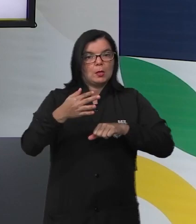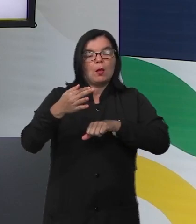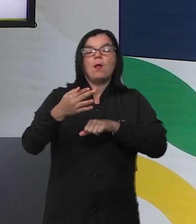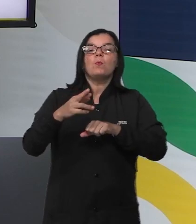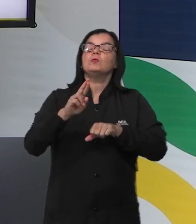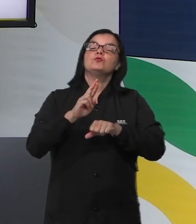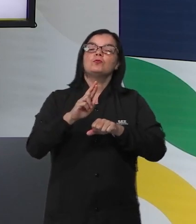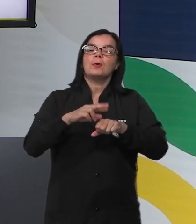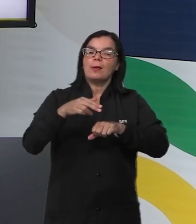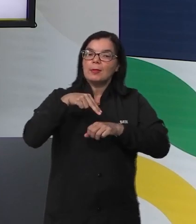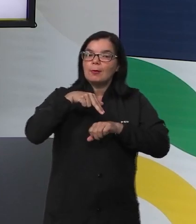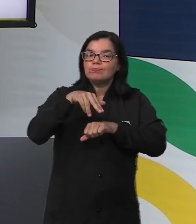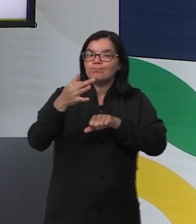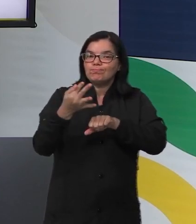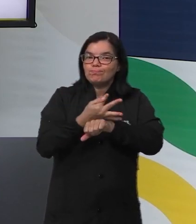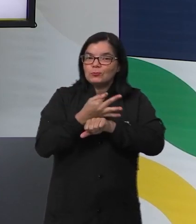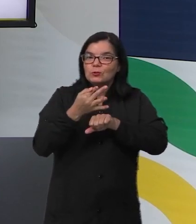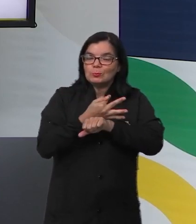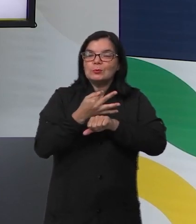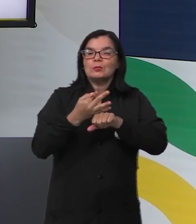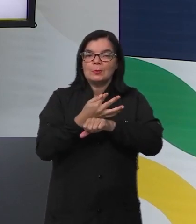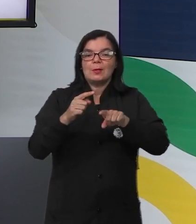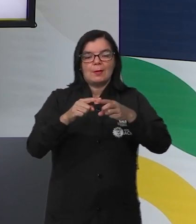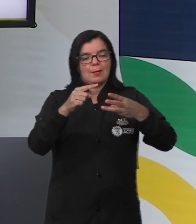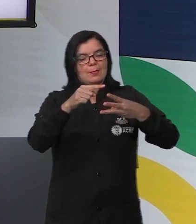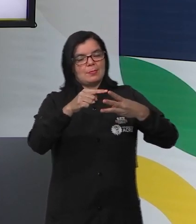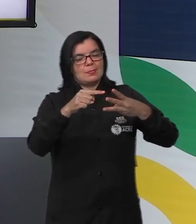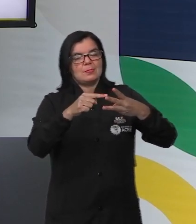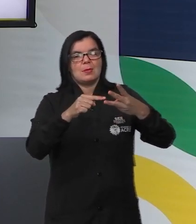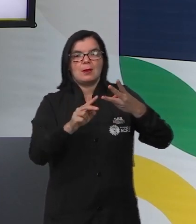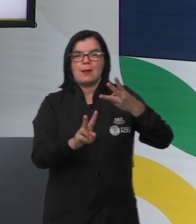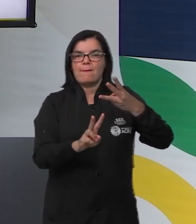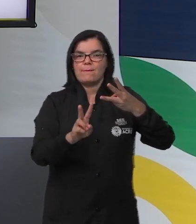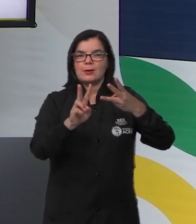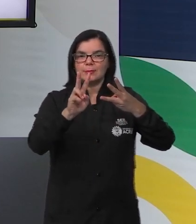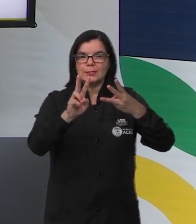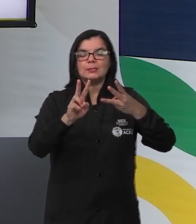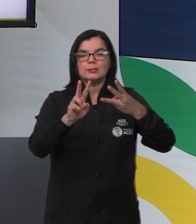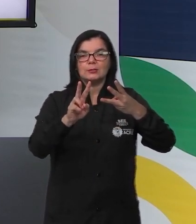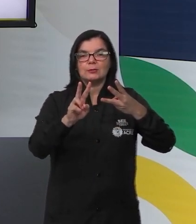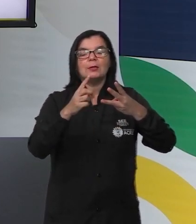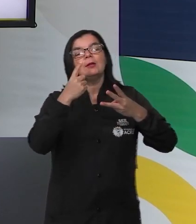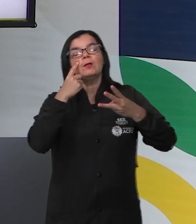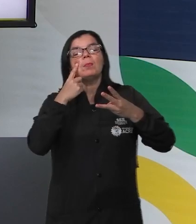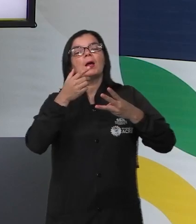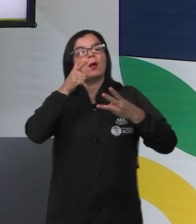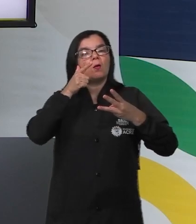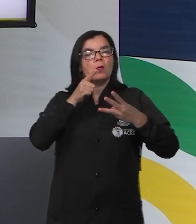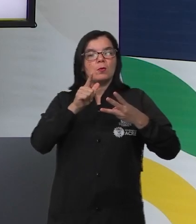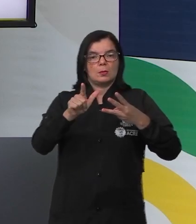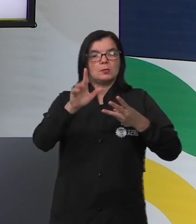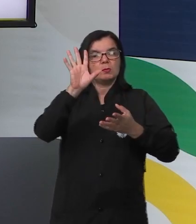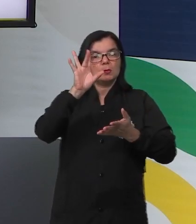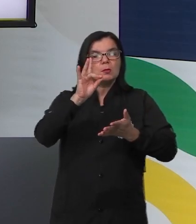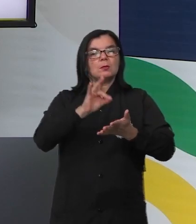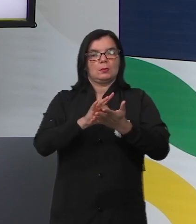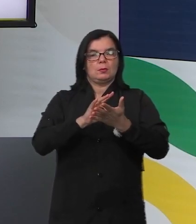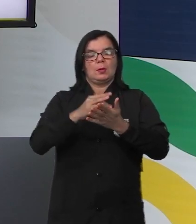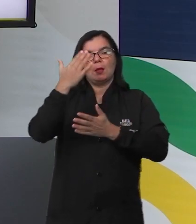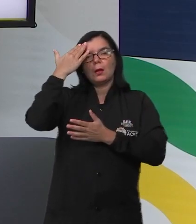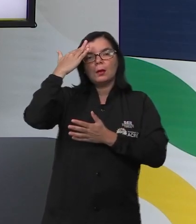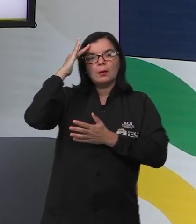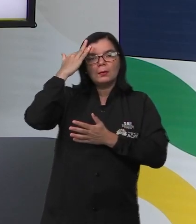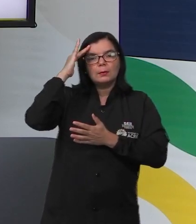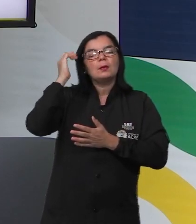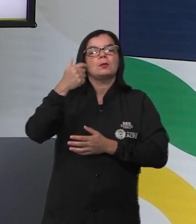resistência, valorização e diversidade como três pilares fundamentais para conseguir efetivamente